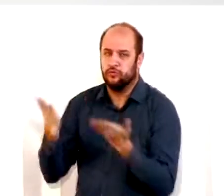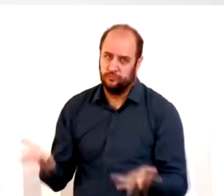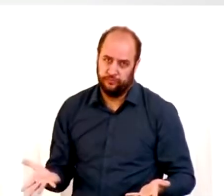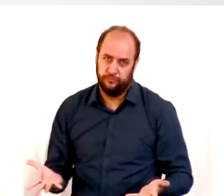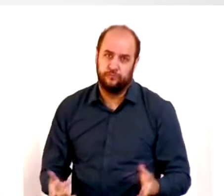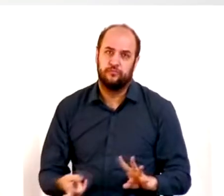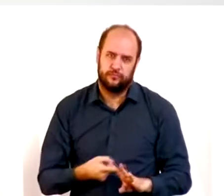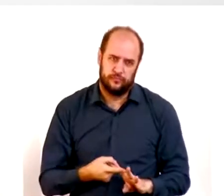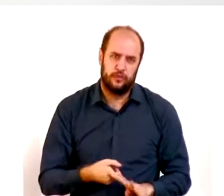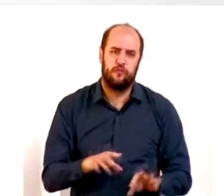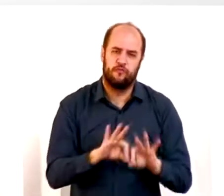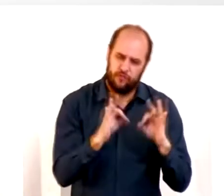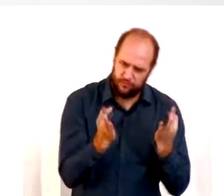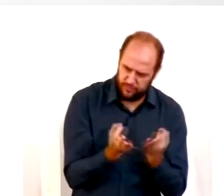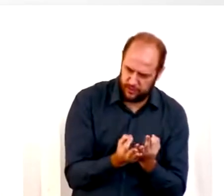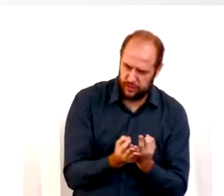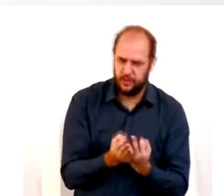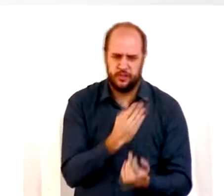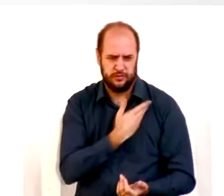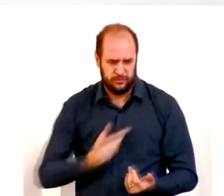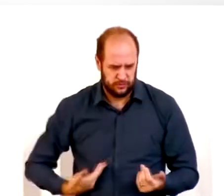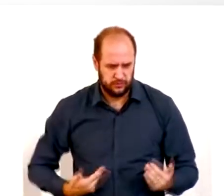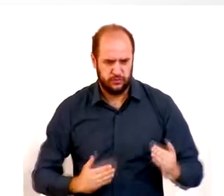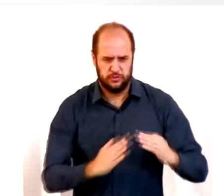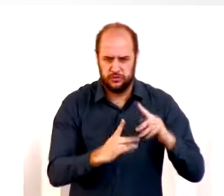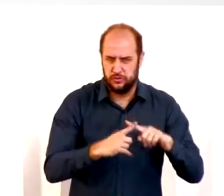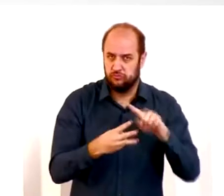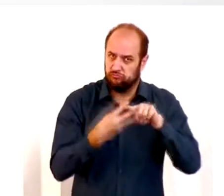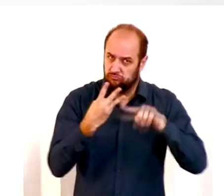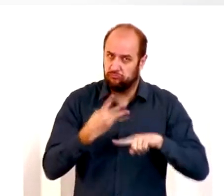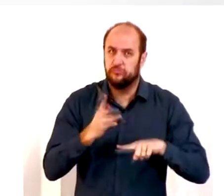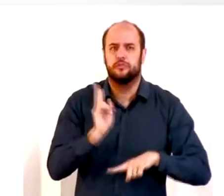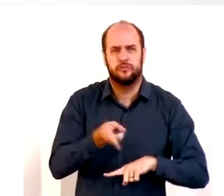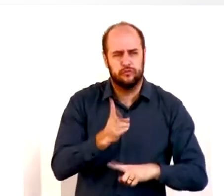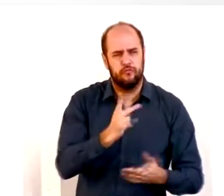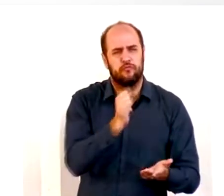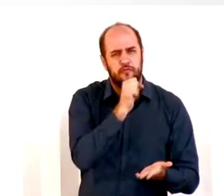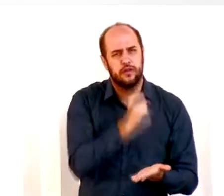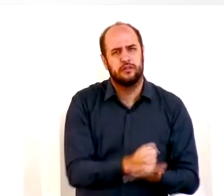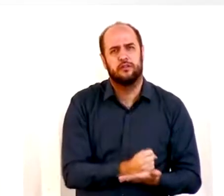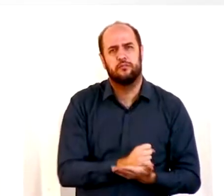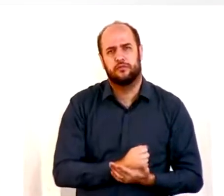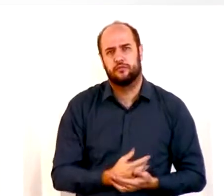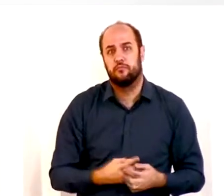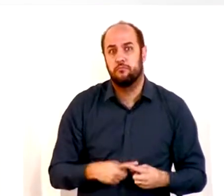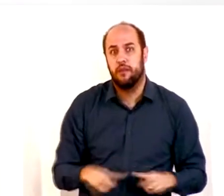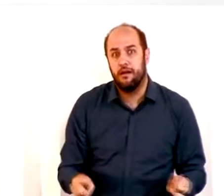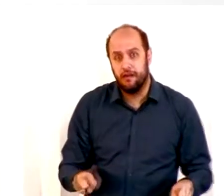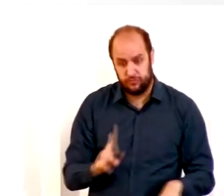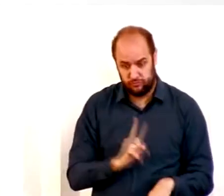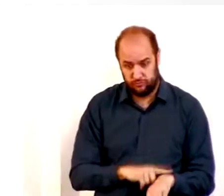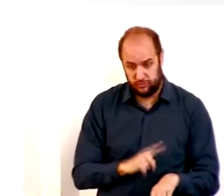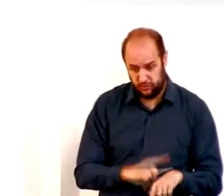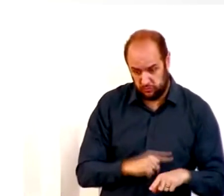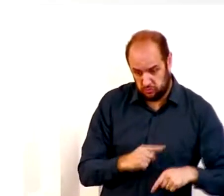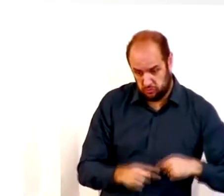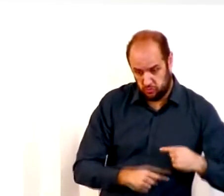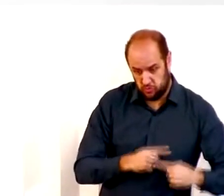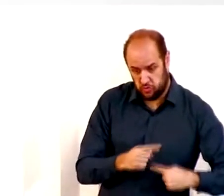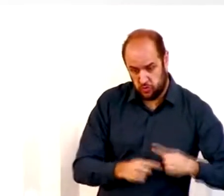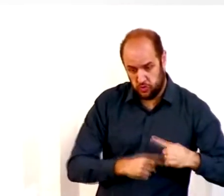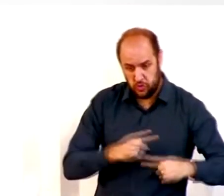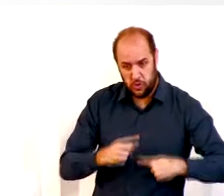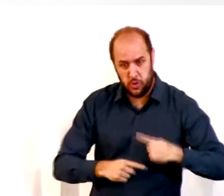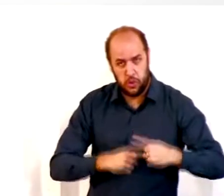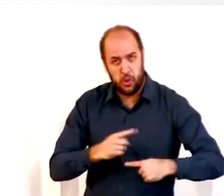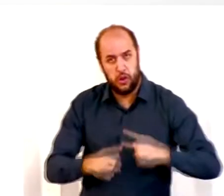família, Estado e igreja, desde o Antigo Testamento. Mas ao longo do tempo, aquele povo chamado de povo de Deus